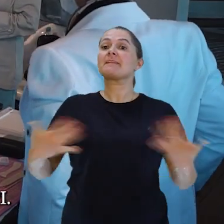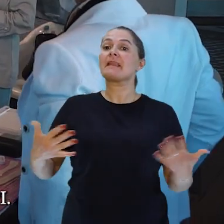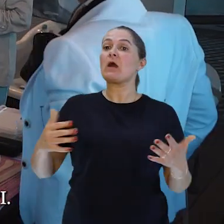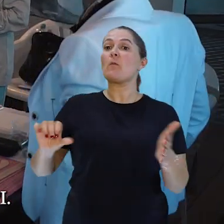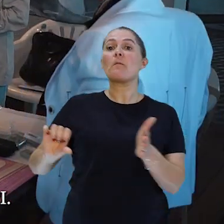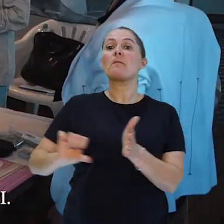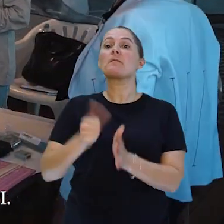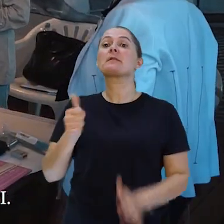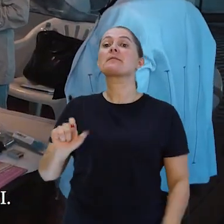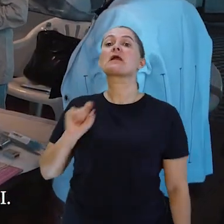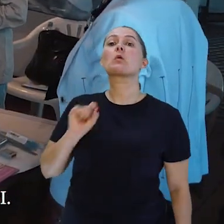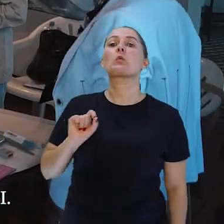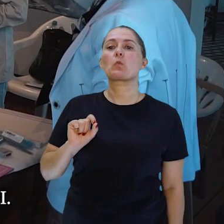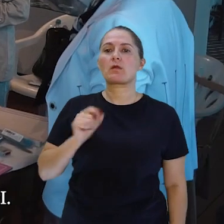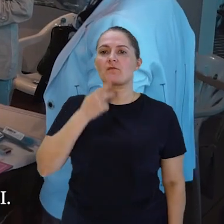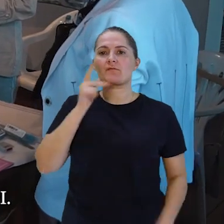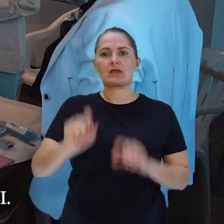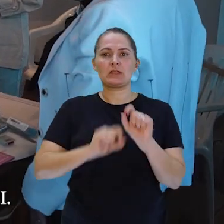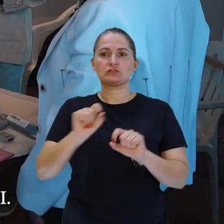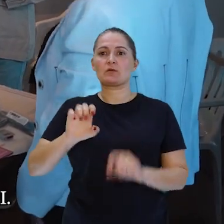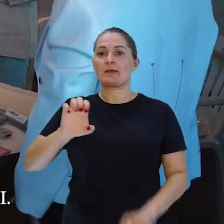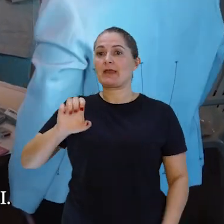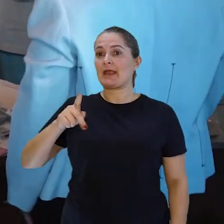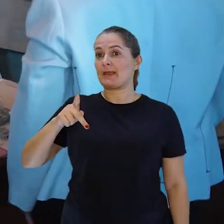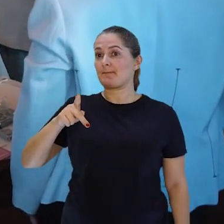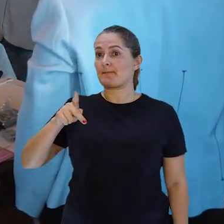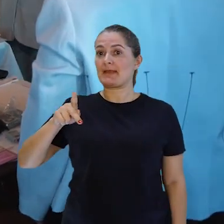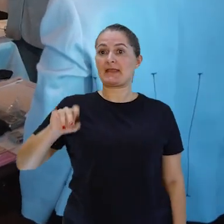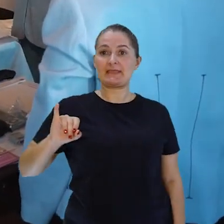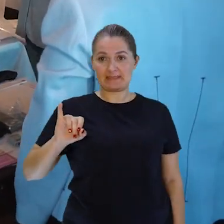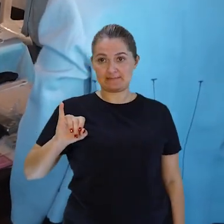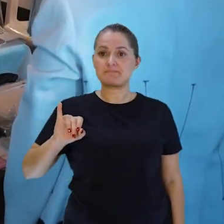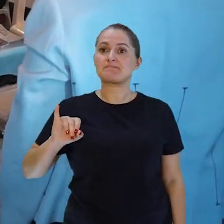Então, primeira coisa, vamos falar de EPI.